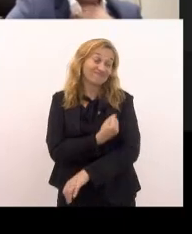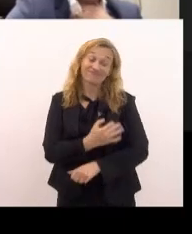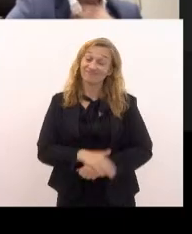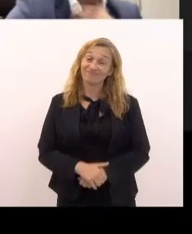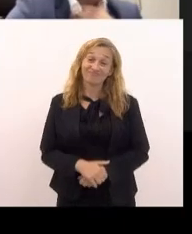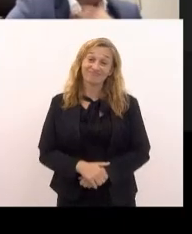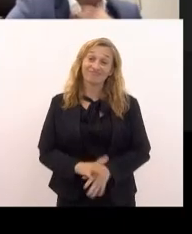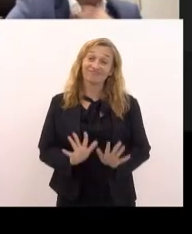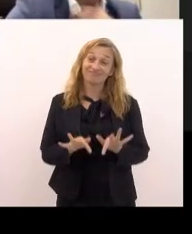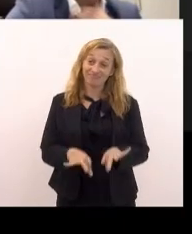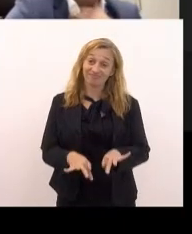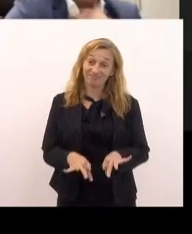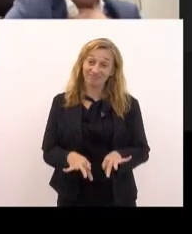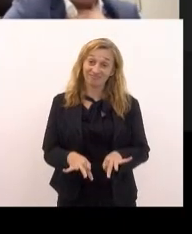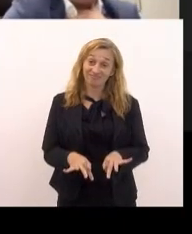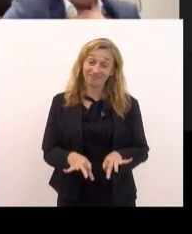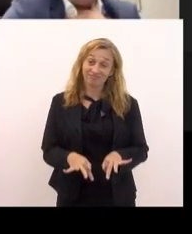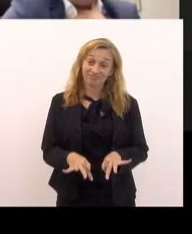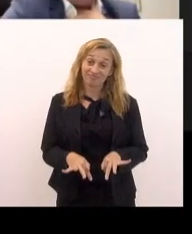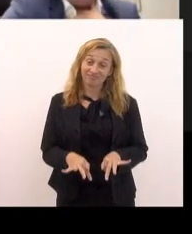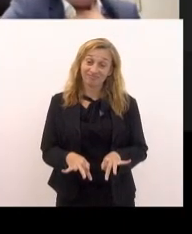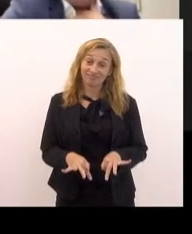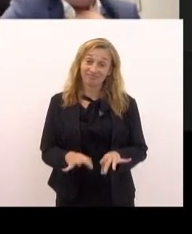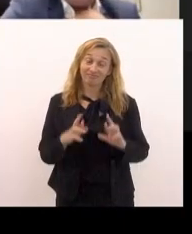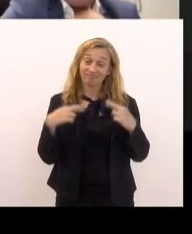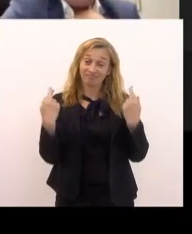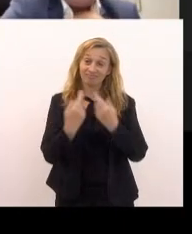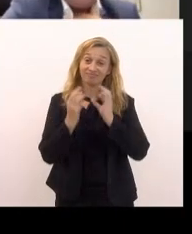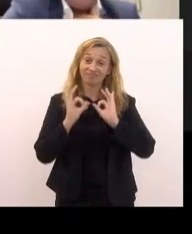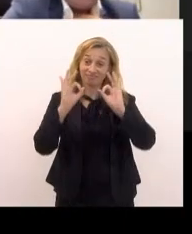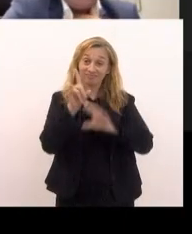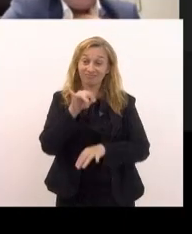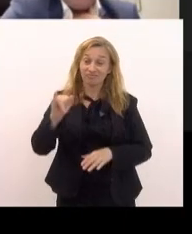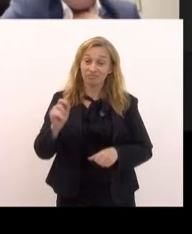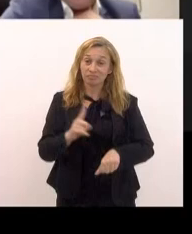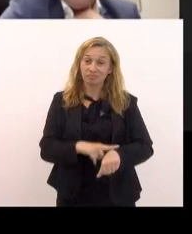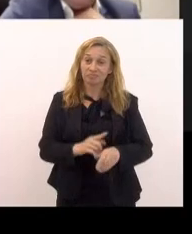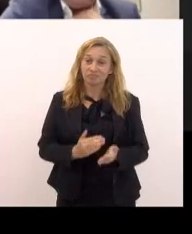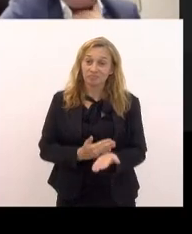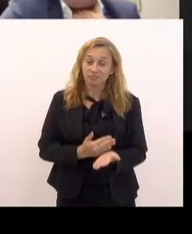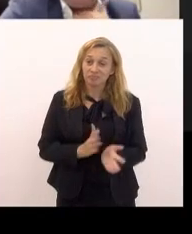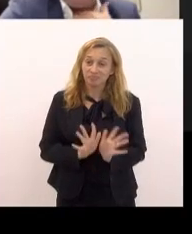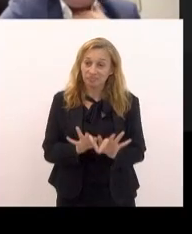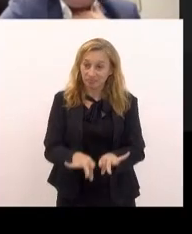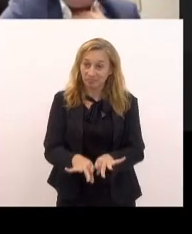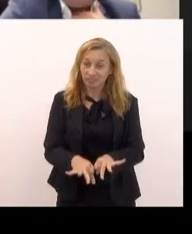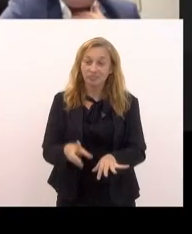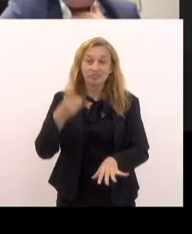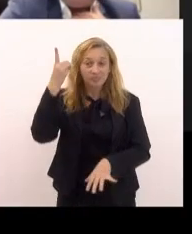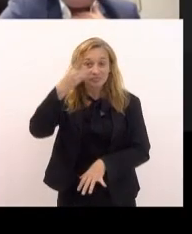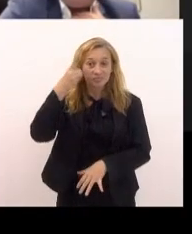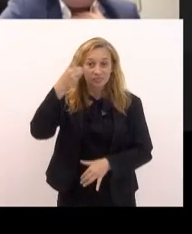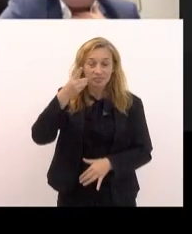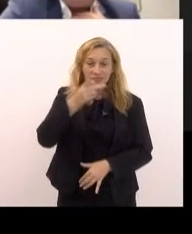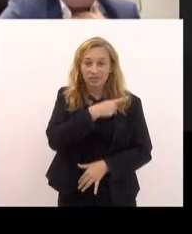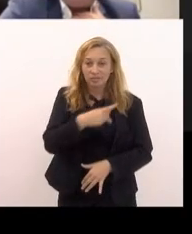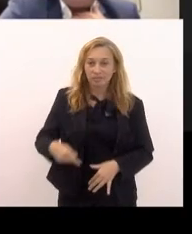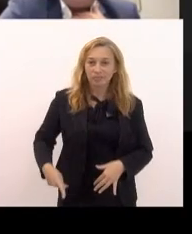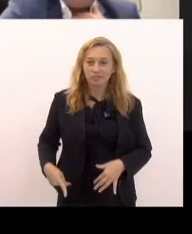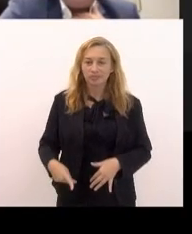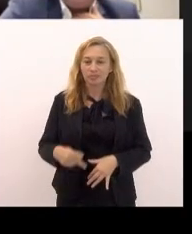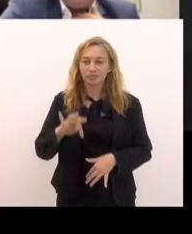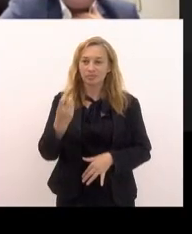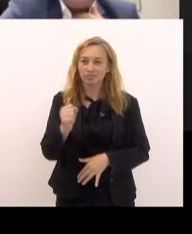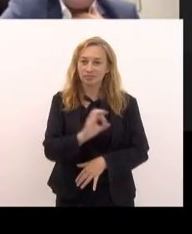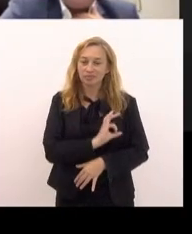Então, está encerrada a sessão extraordinária do dia. Passo o seu expediente final. Deputada presidente Marta Rocha,